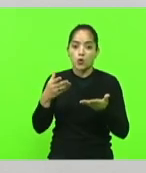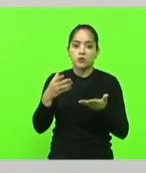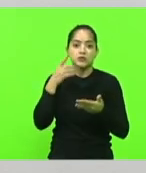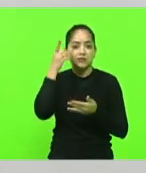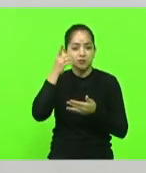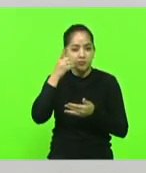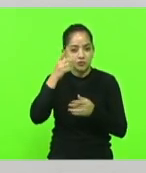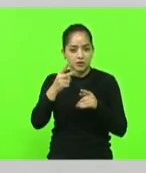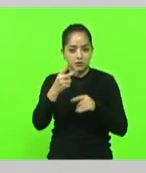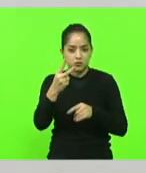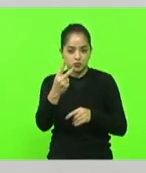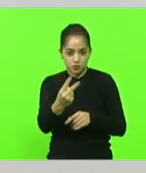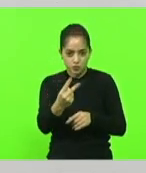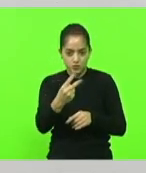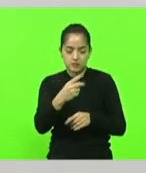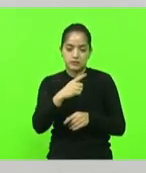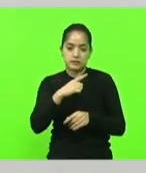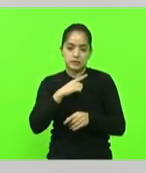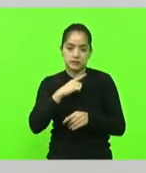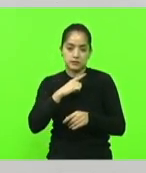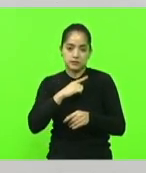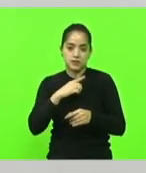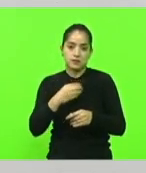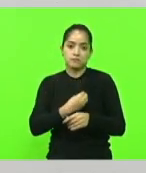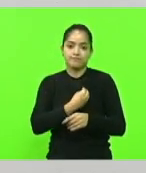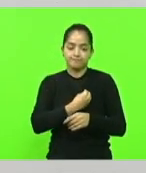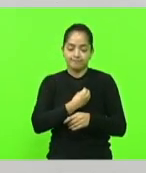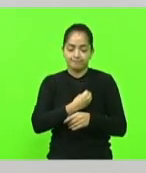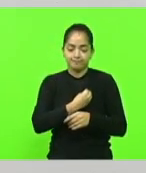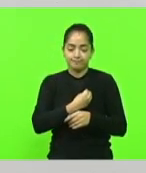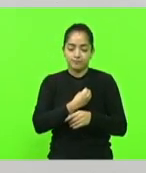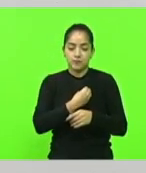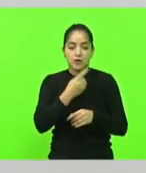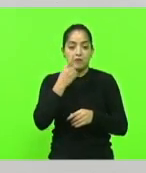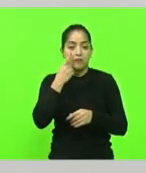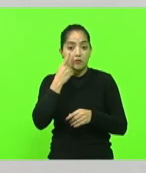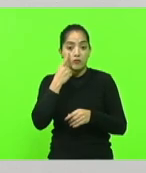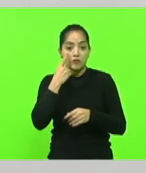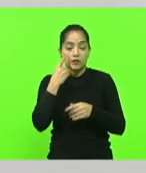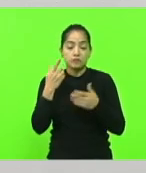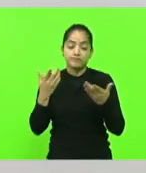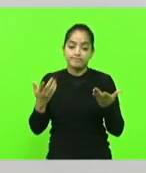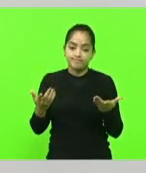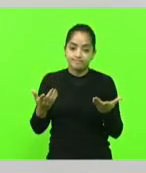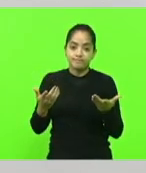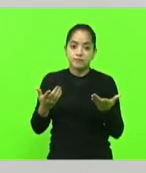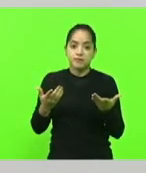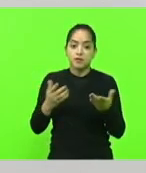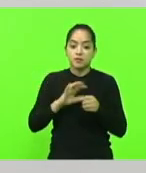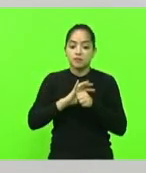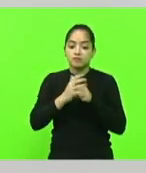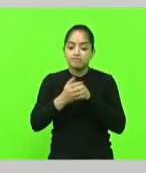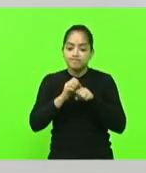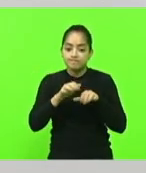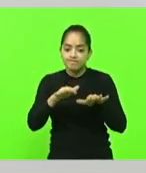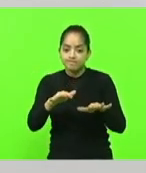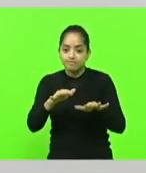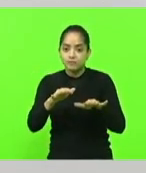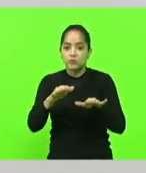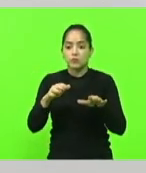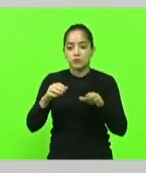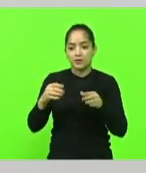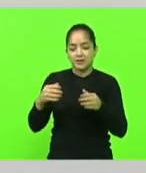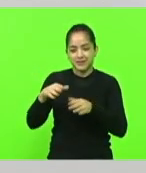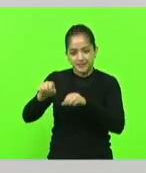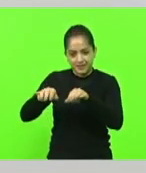só o Berlanda e o Ismael presencialmente. Eu vou ver se, pela questão da pandemia, por ser híbrido, a gente